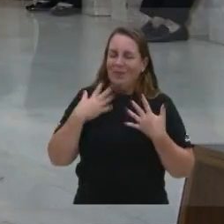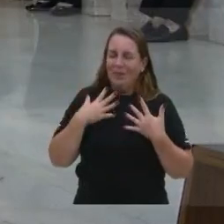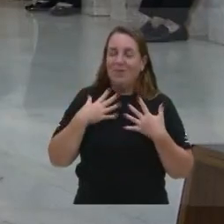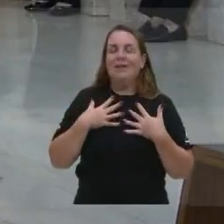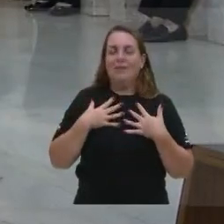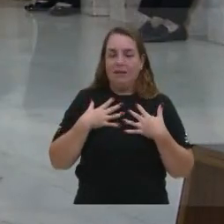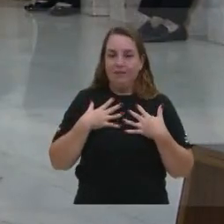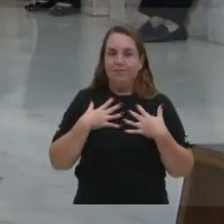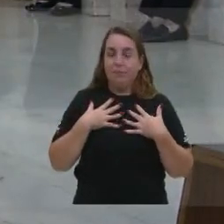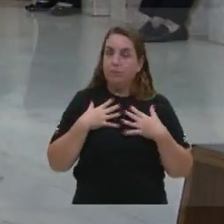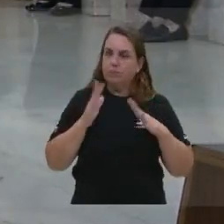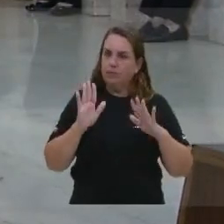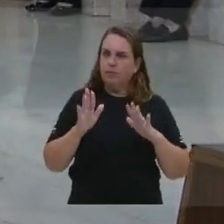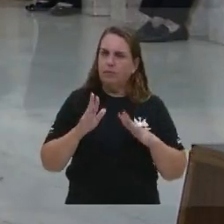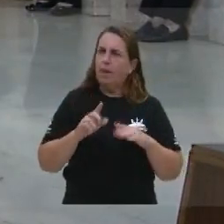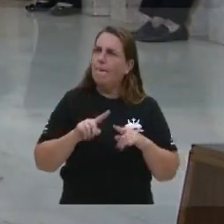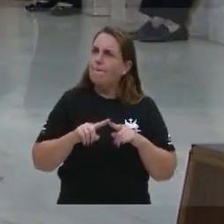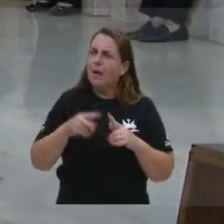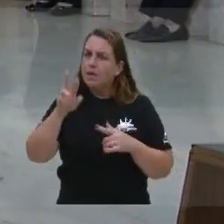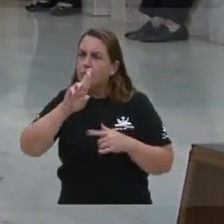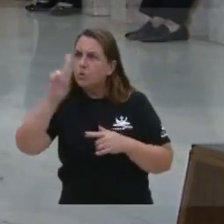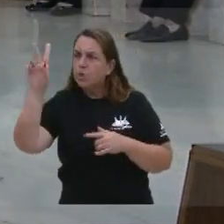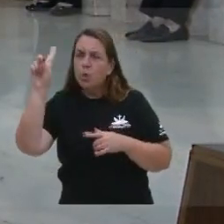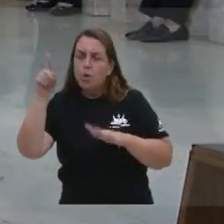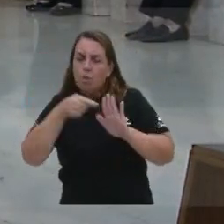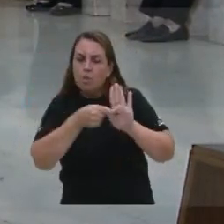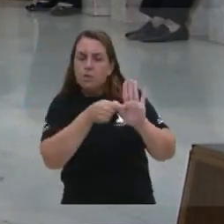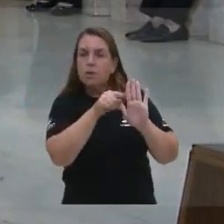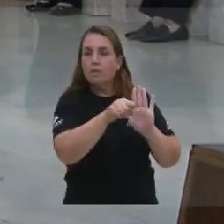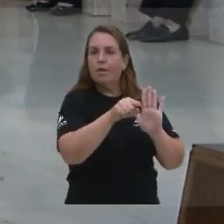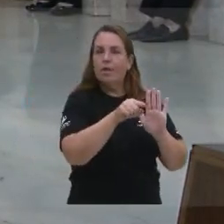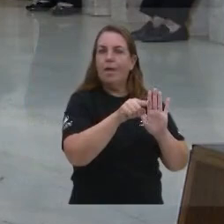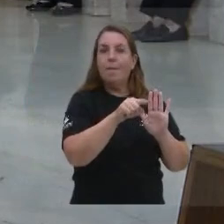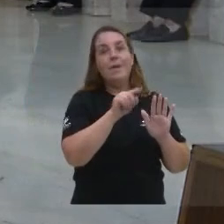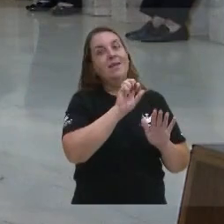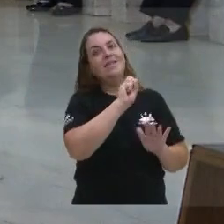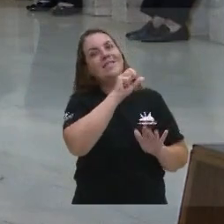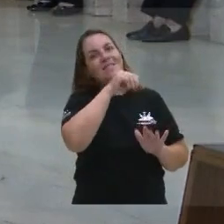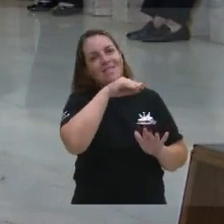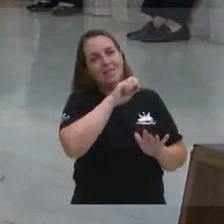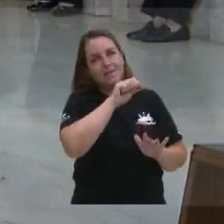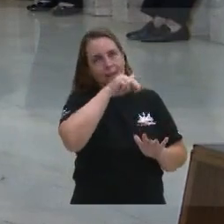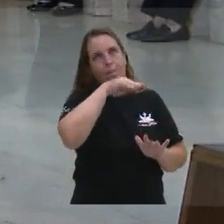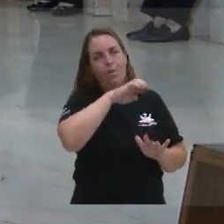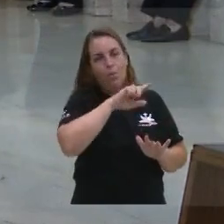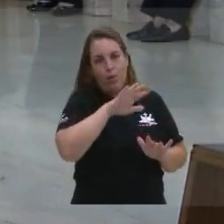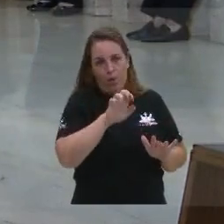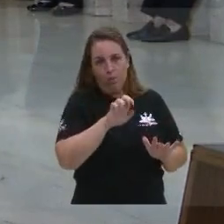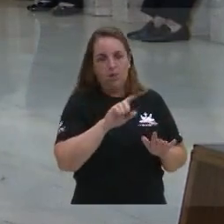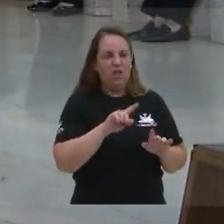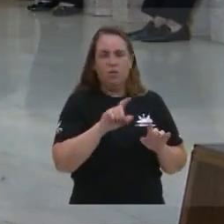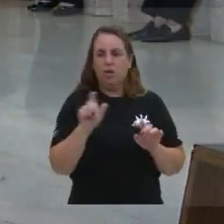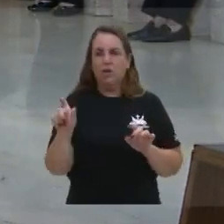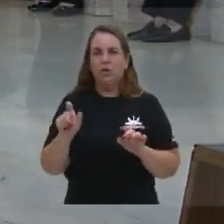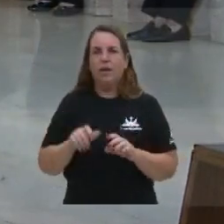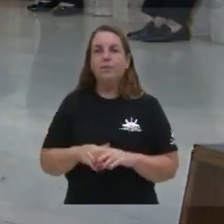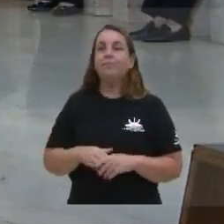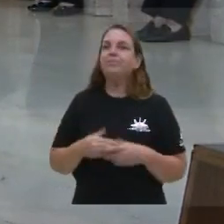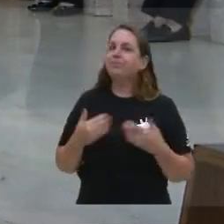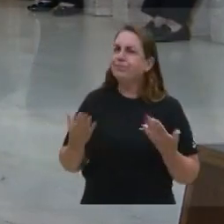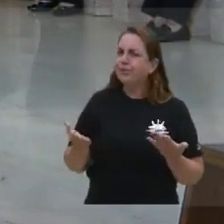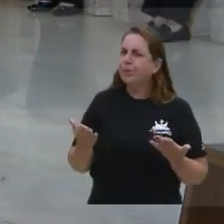Ainda o Senhor não havia se manifestado em sua voz. É impressionante.